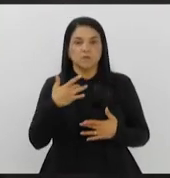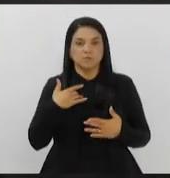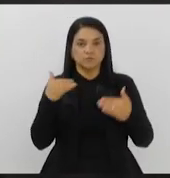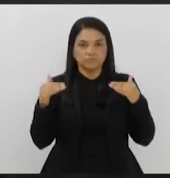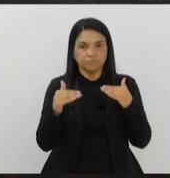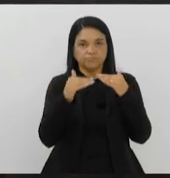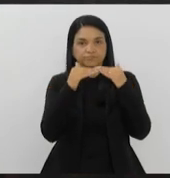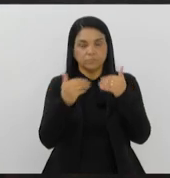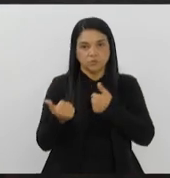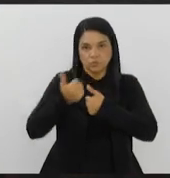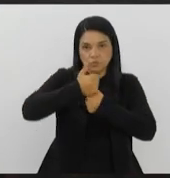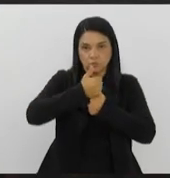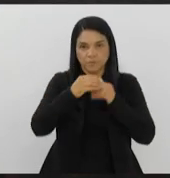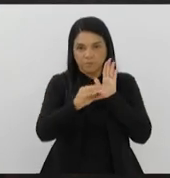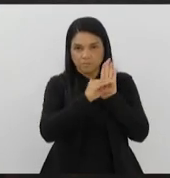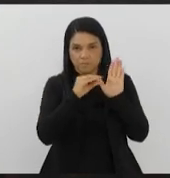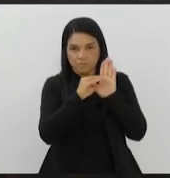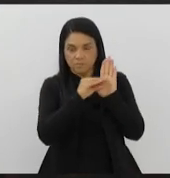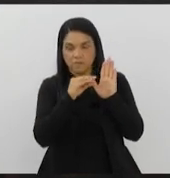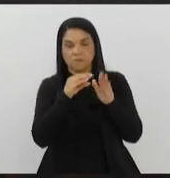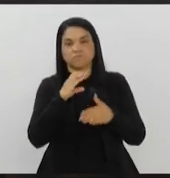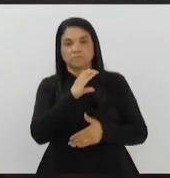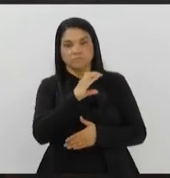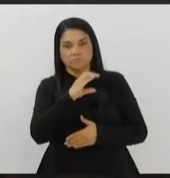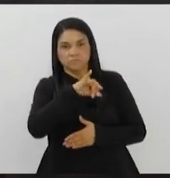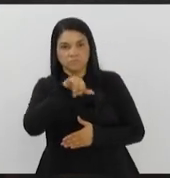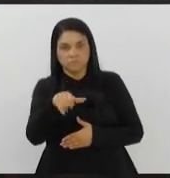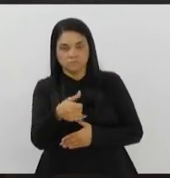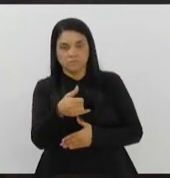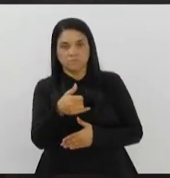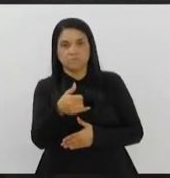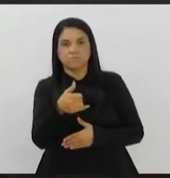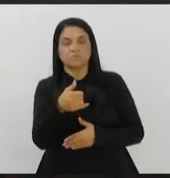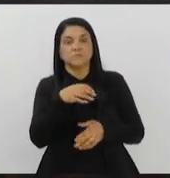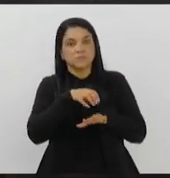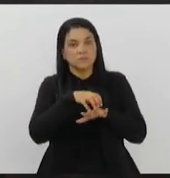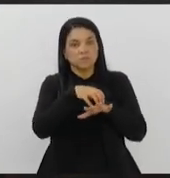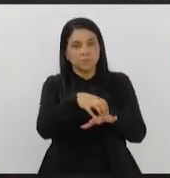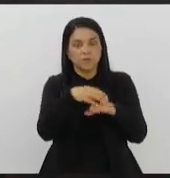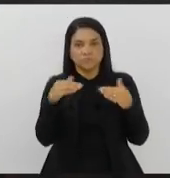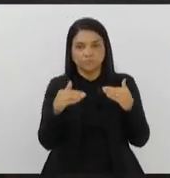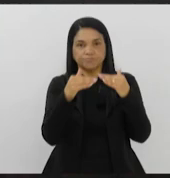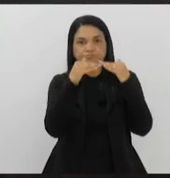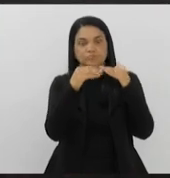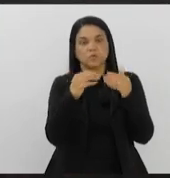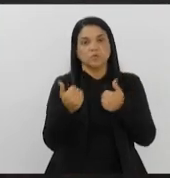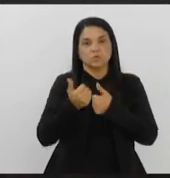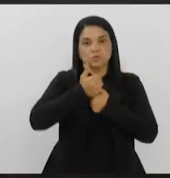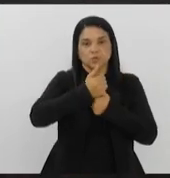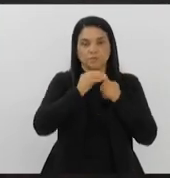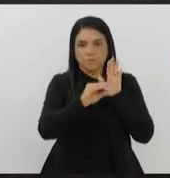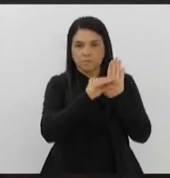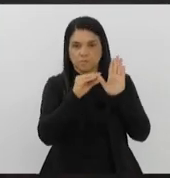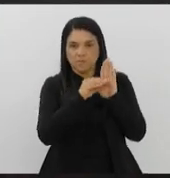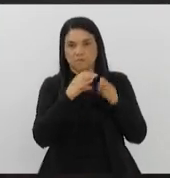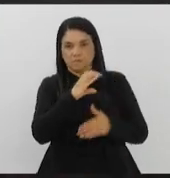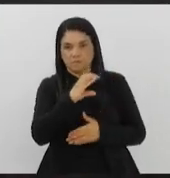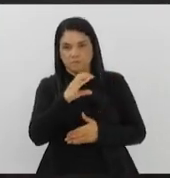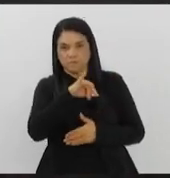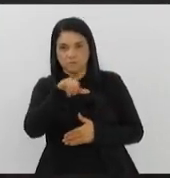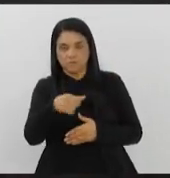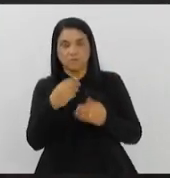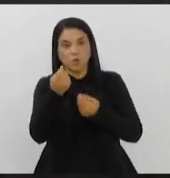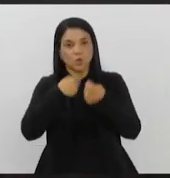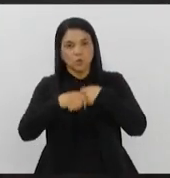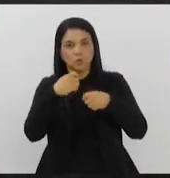com as subemendas da Comissão de Constituição e Justiça, de Transportes favorável com as subemendas da CCJ, e de